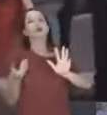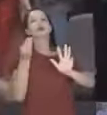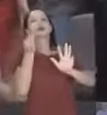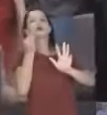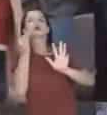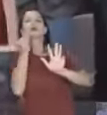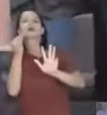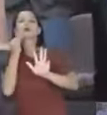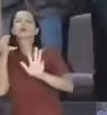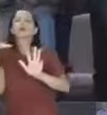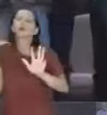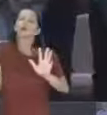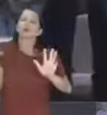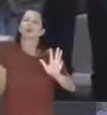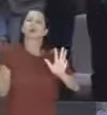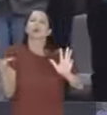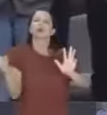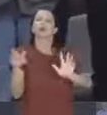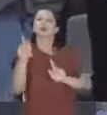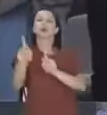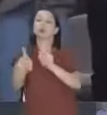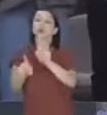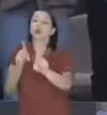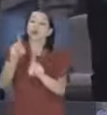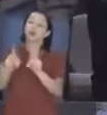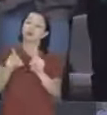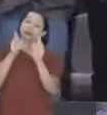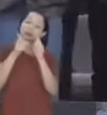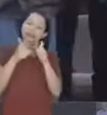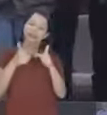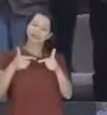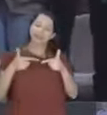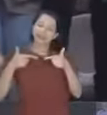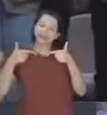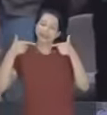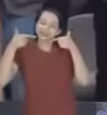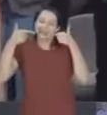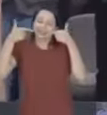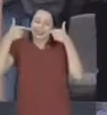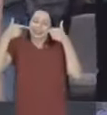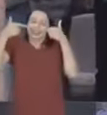oportunidade para sorrir e brilhar nossa